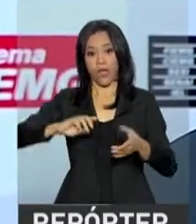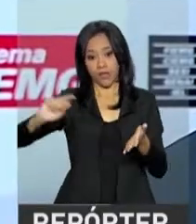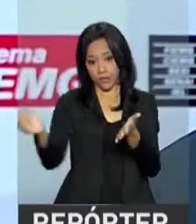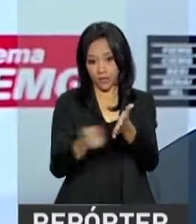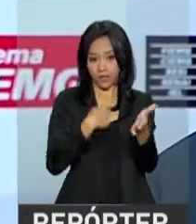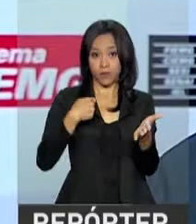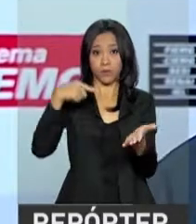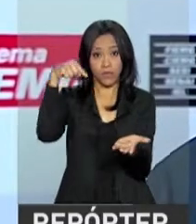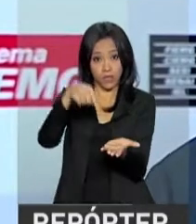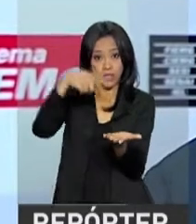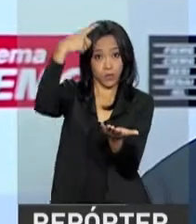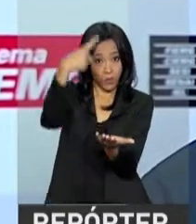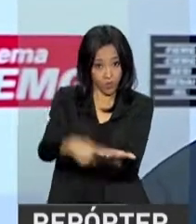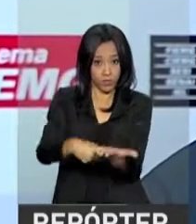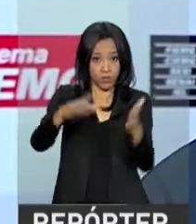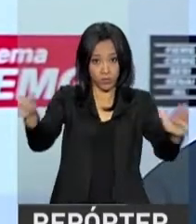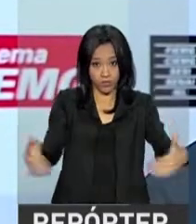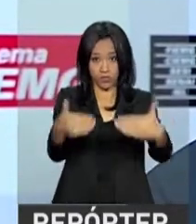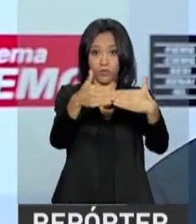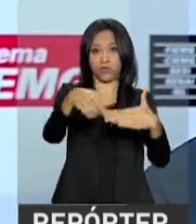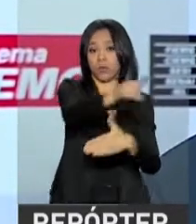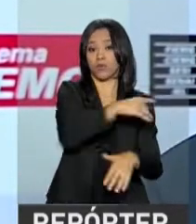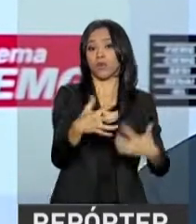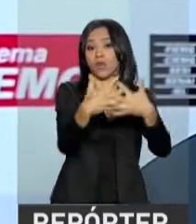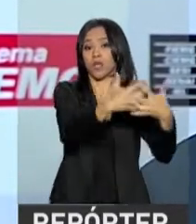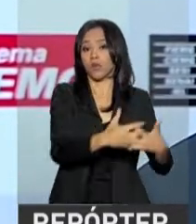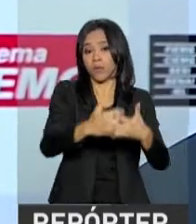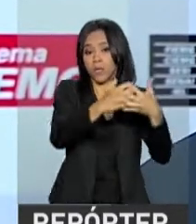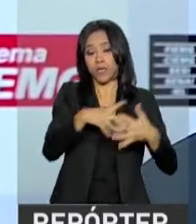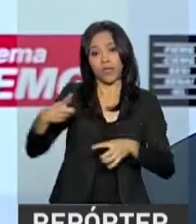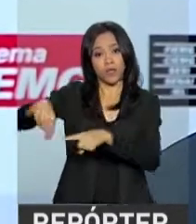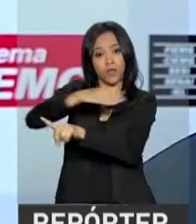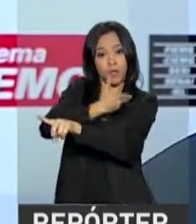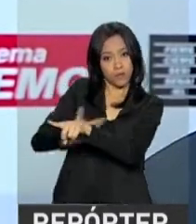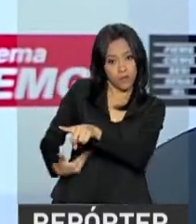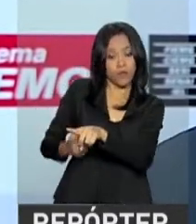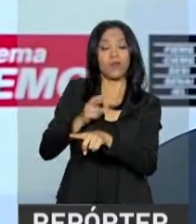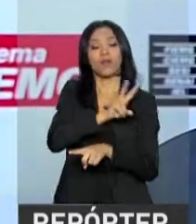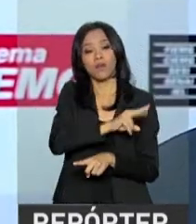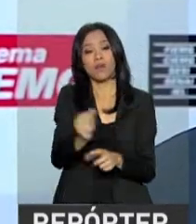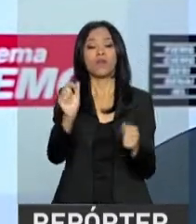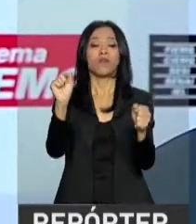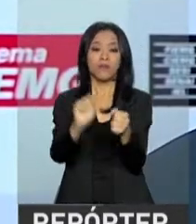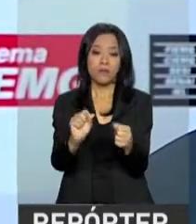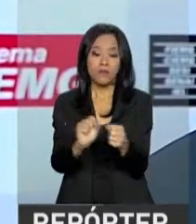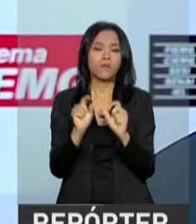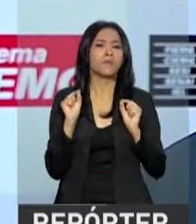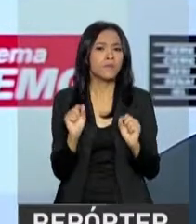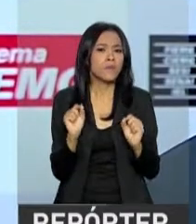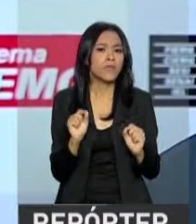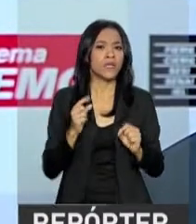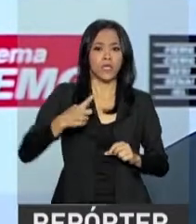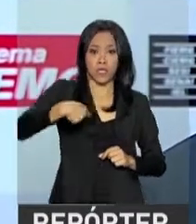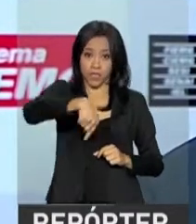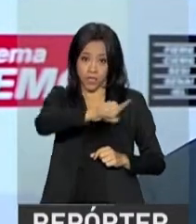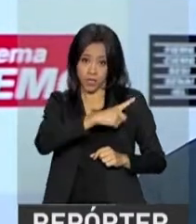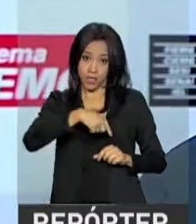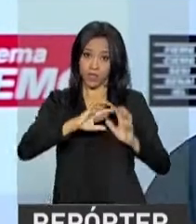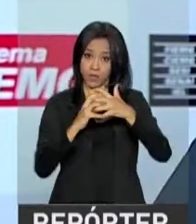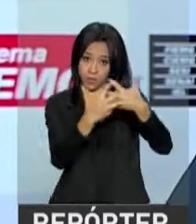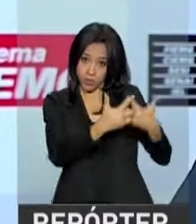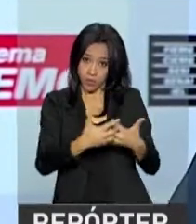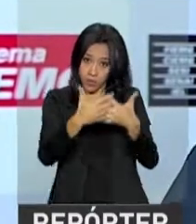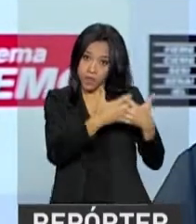deste acordo, de que todos participaram, vai naturalmente fazer com que os caminhoneiros